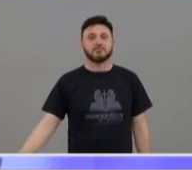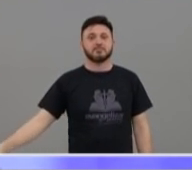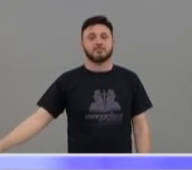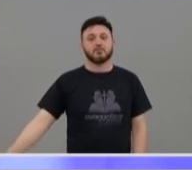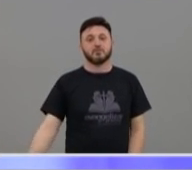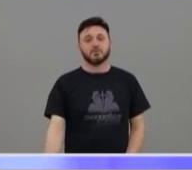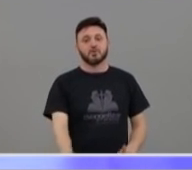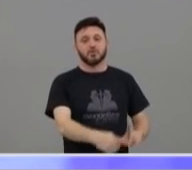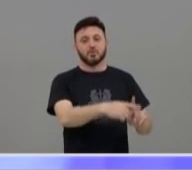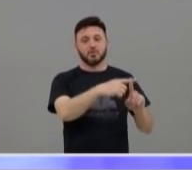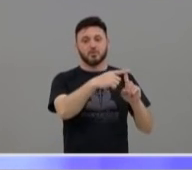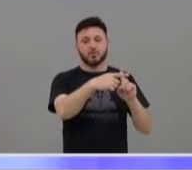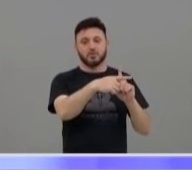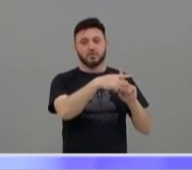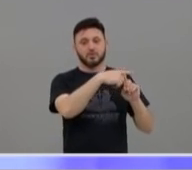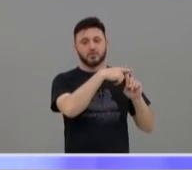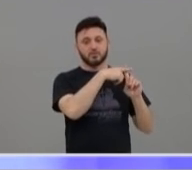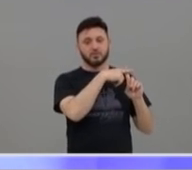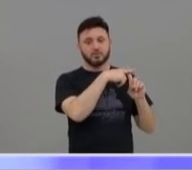reinarás. Ó